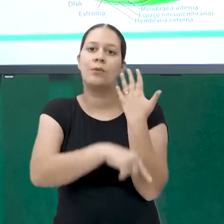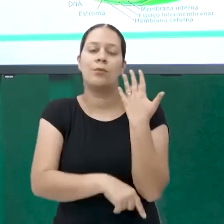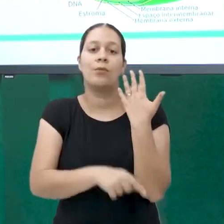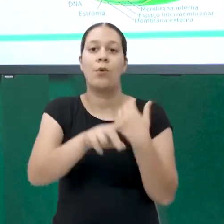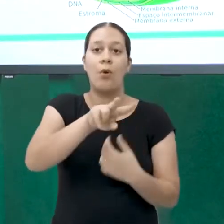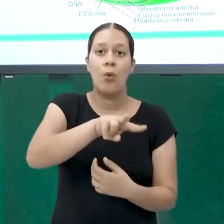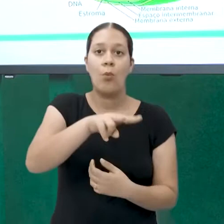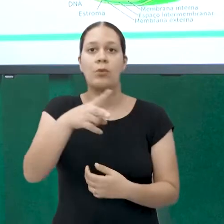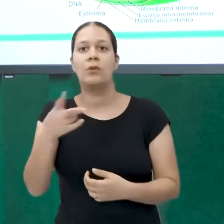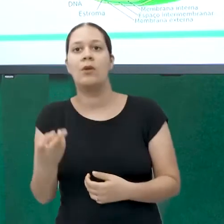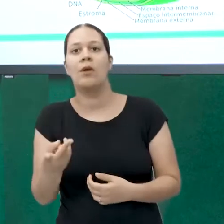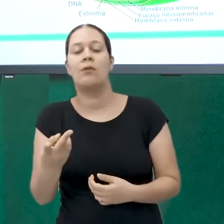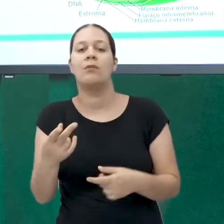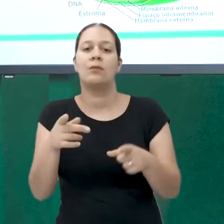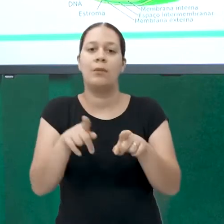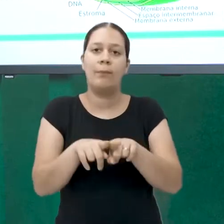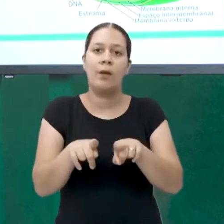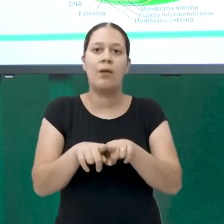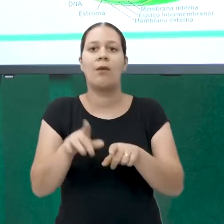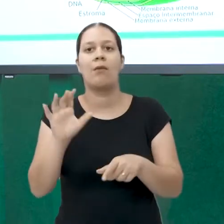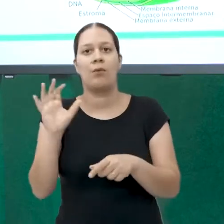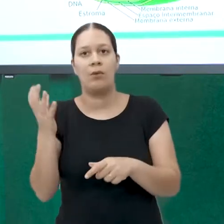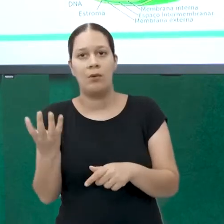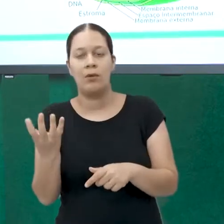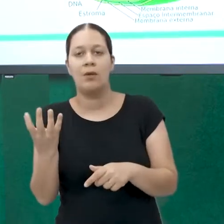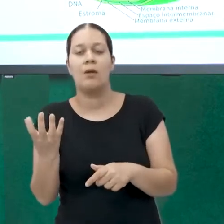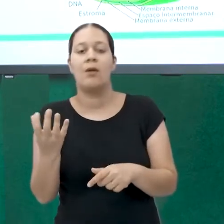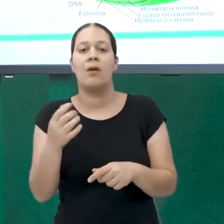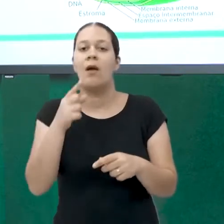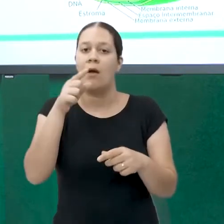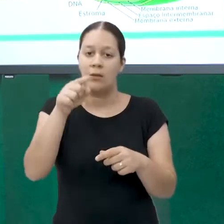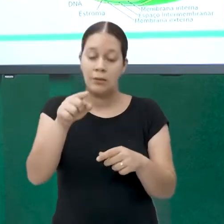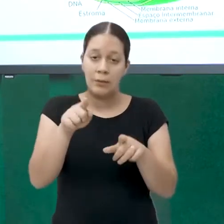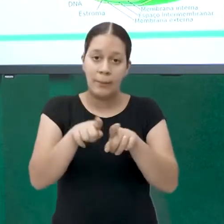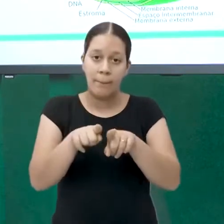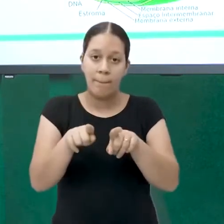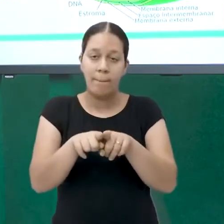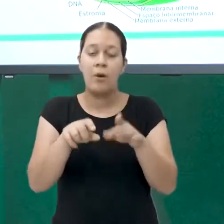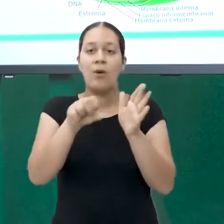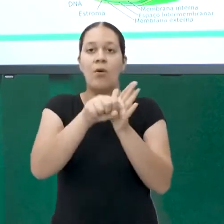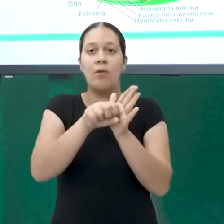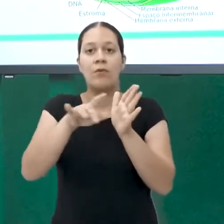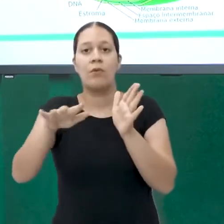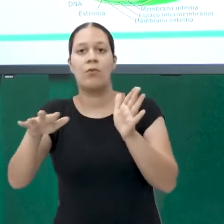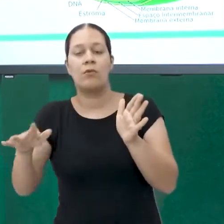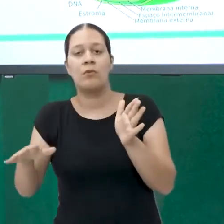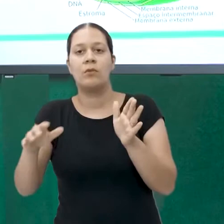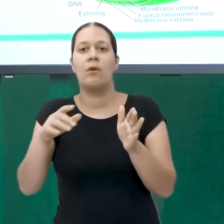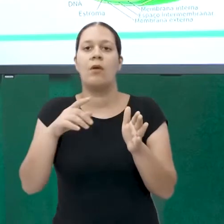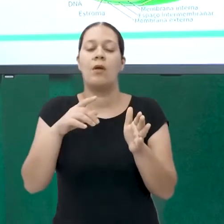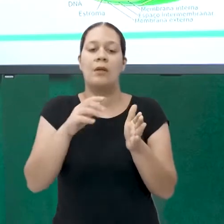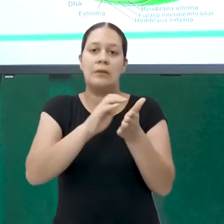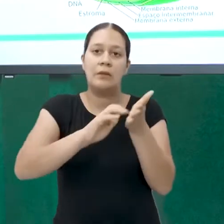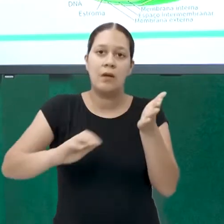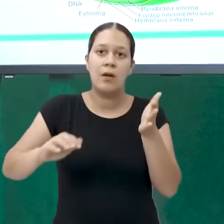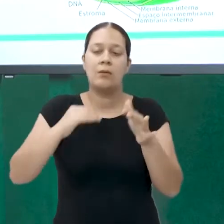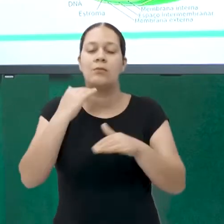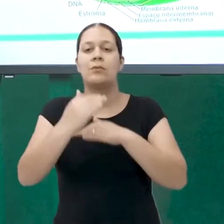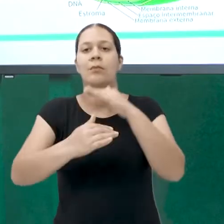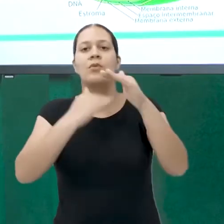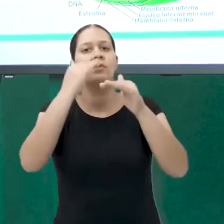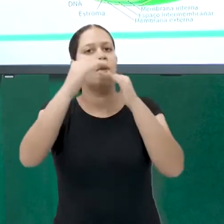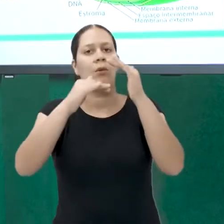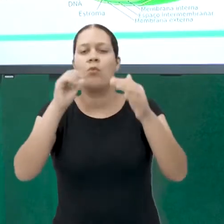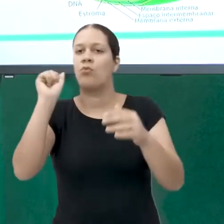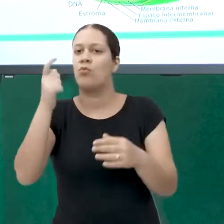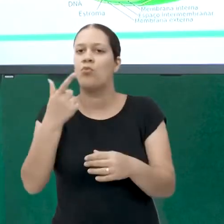O contrário também é verdade. Você pode pegar uma planta, se por algum motivo você conseguisse tirar a clorofila dela, tá? Se você tirasse a clorofila